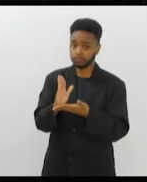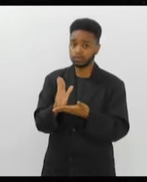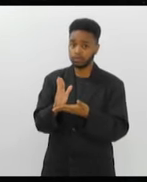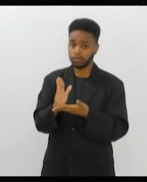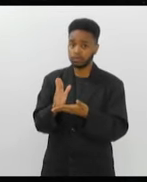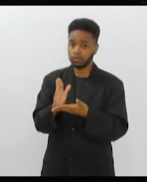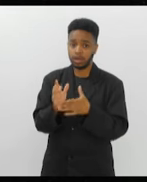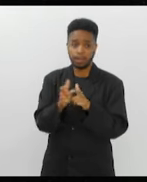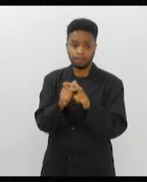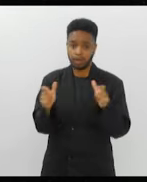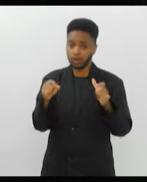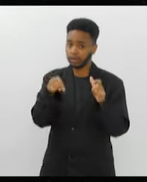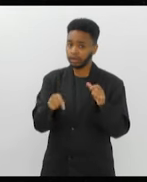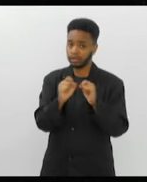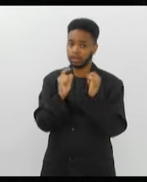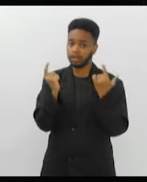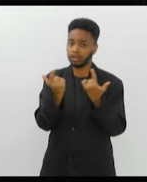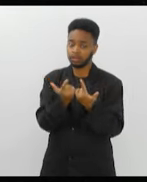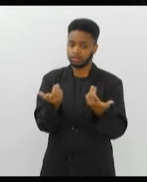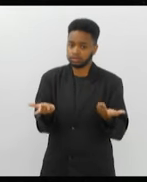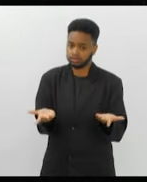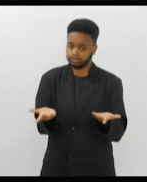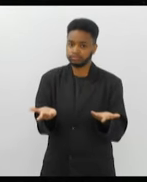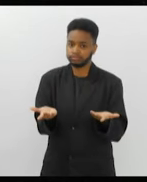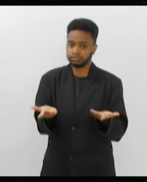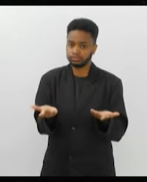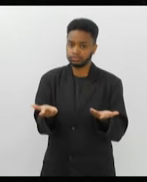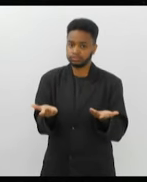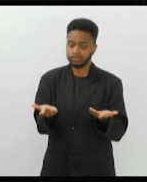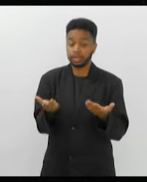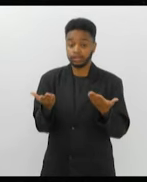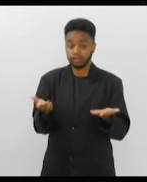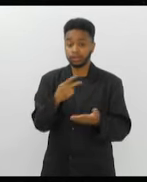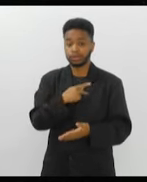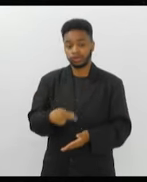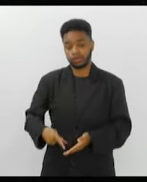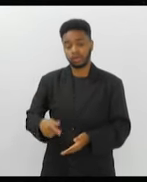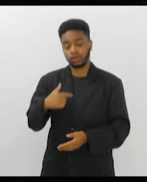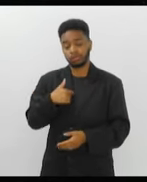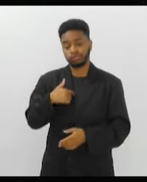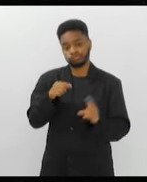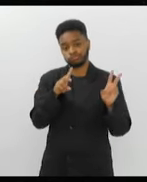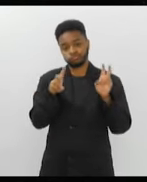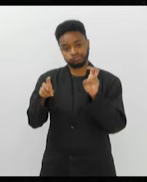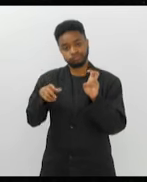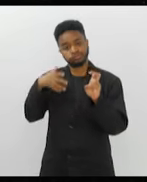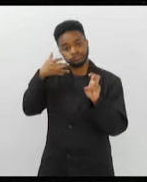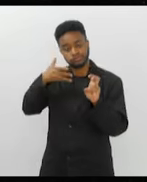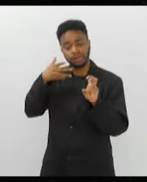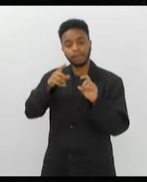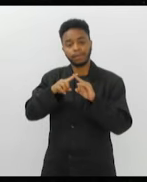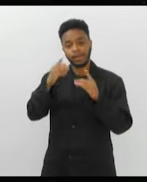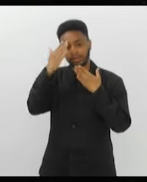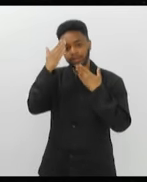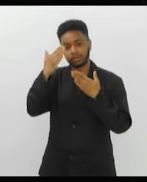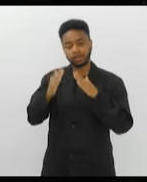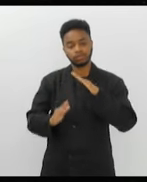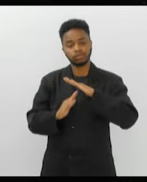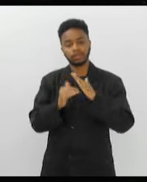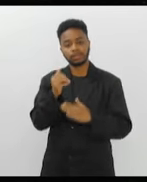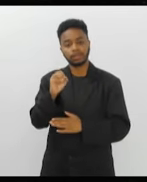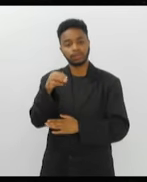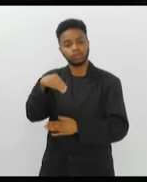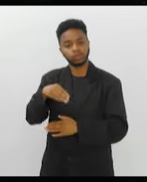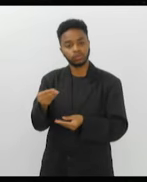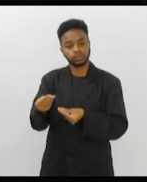pela casa na sua integralidade. Então, senhora presidente, era isso que eu queria trazer. Agradeço os 10 minutos que Vossa Excelência